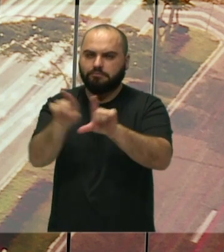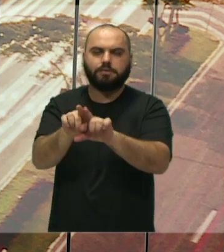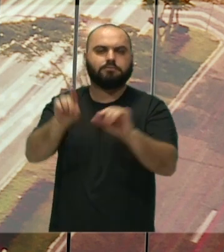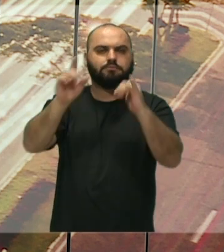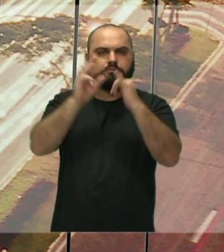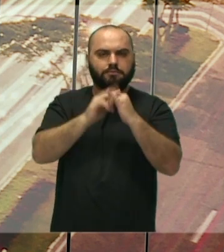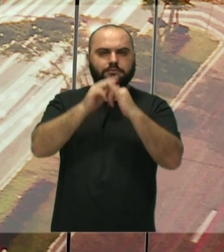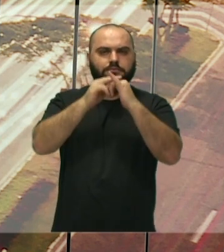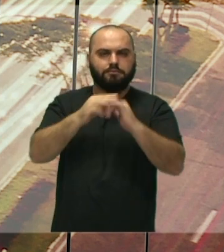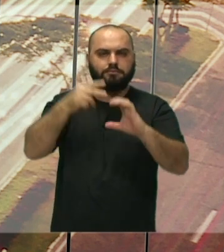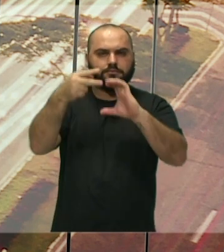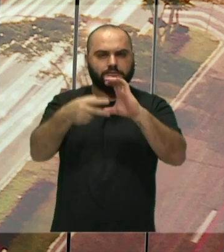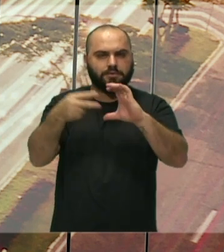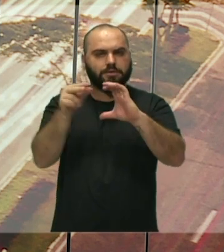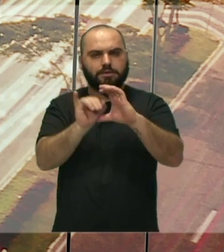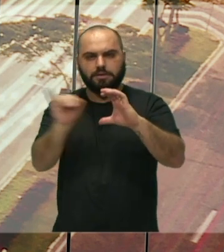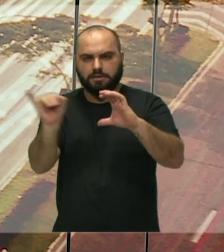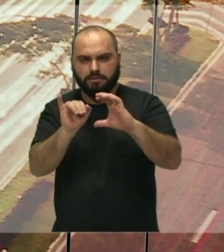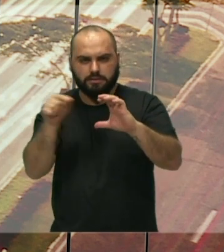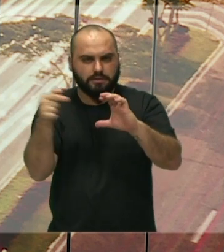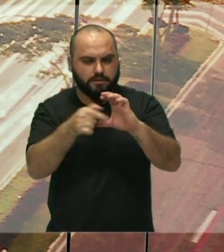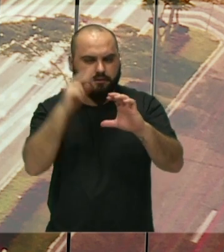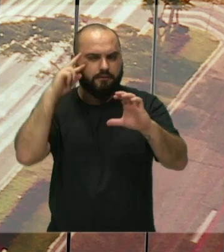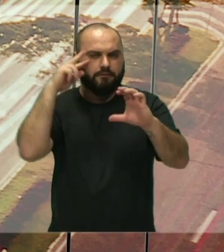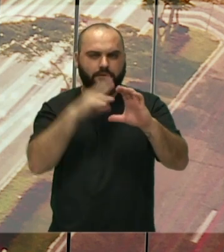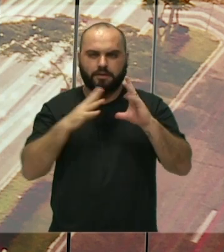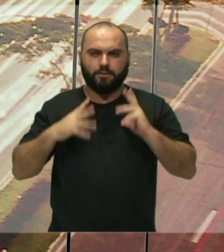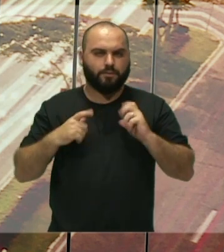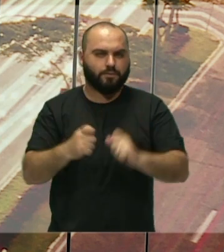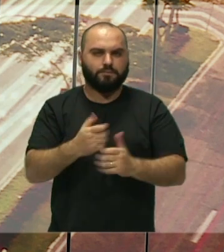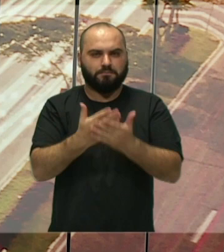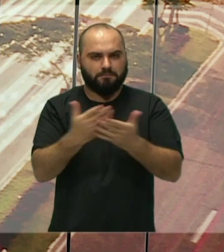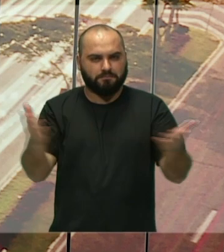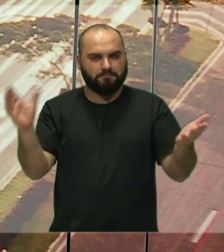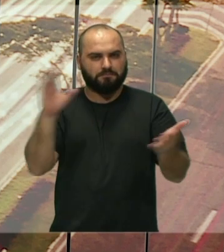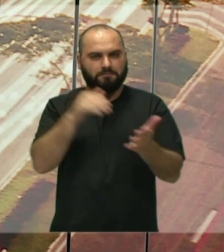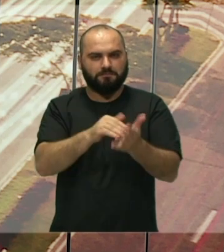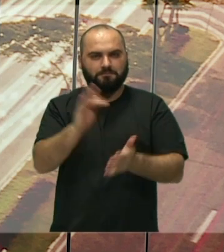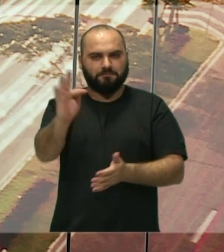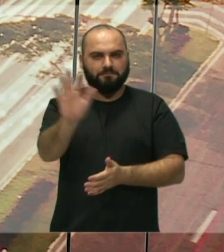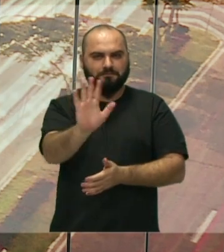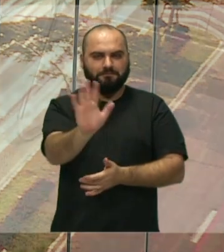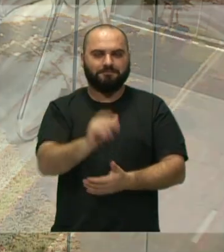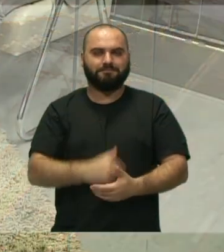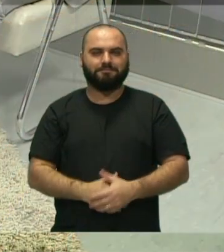também são transmitidas no canal 14 da Claro TV. Até a próxima.